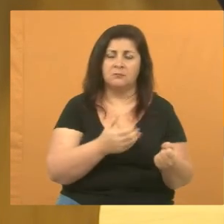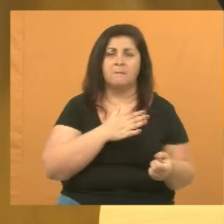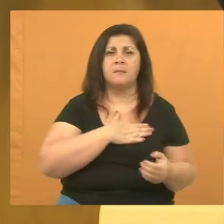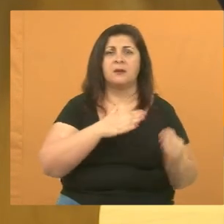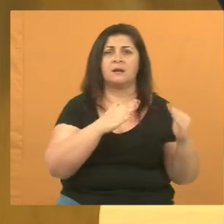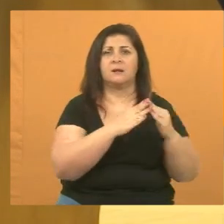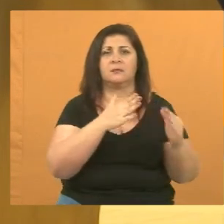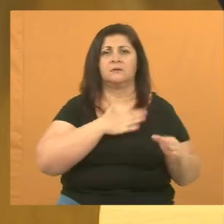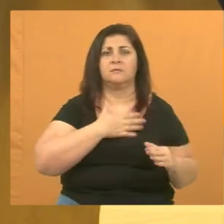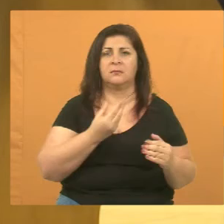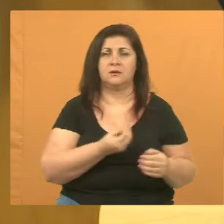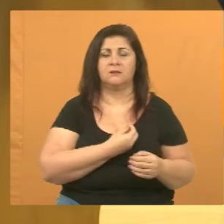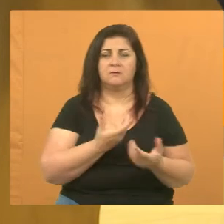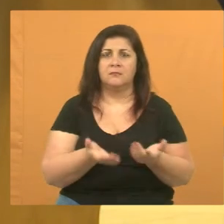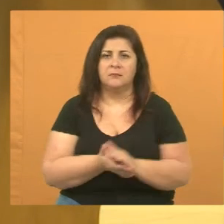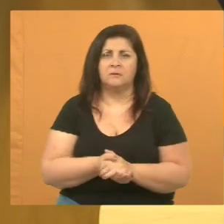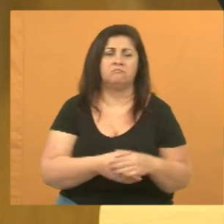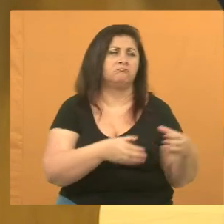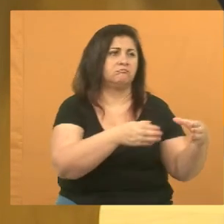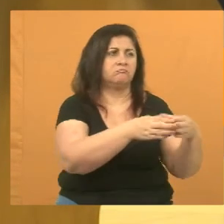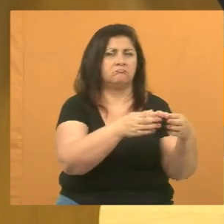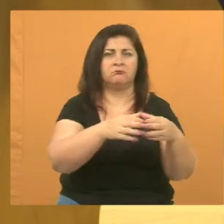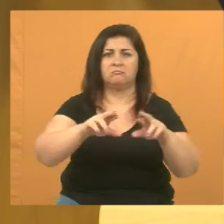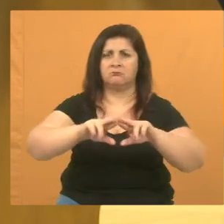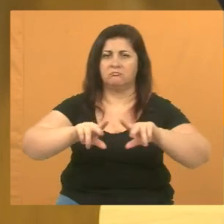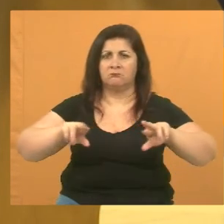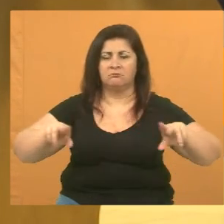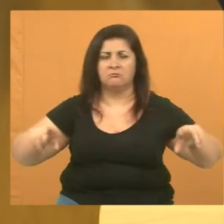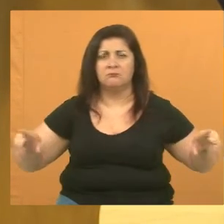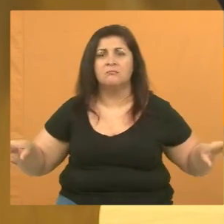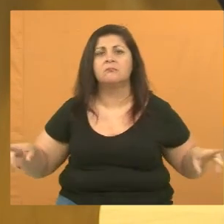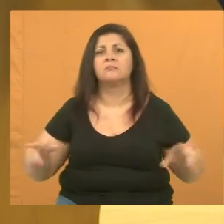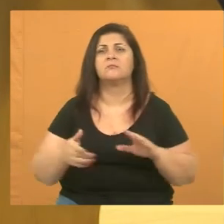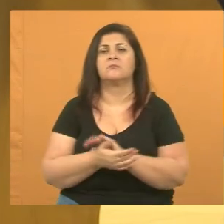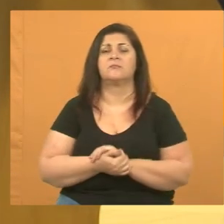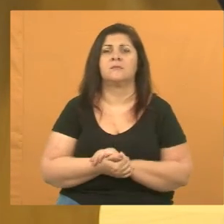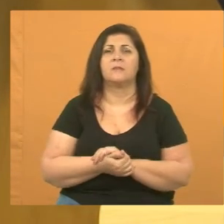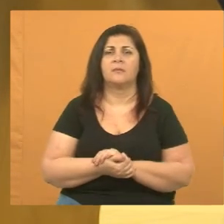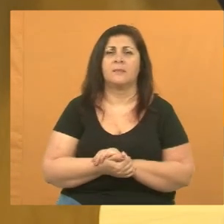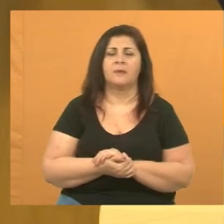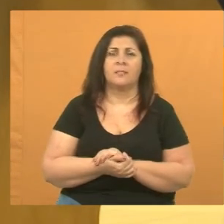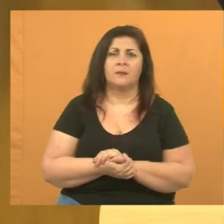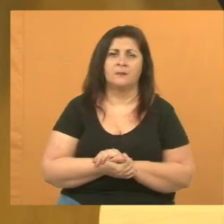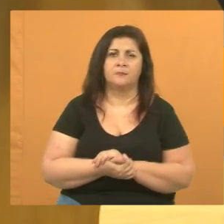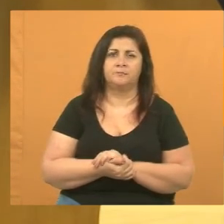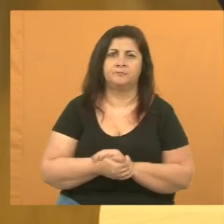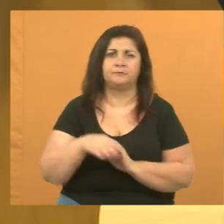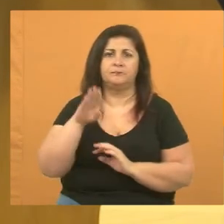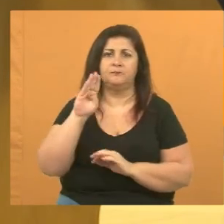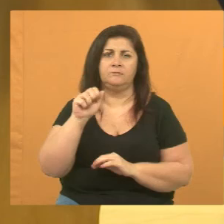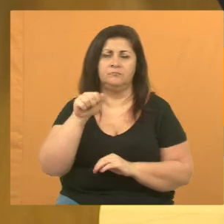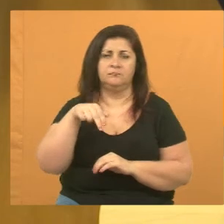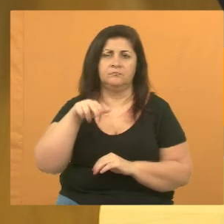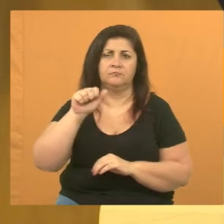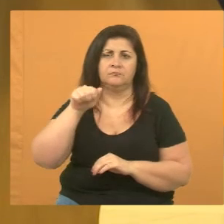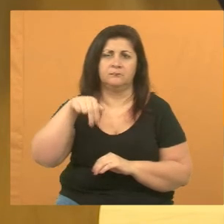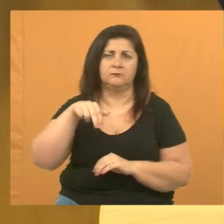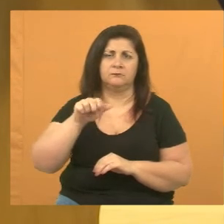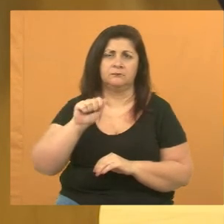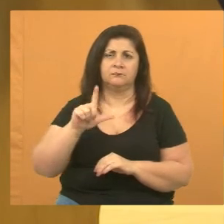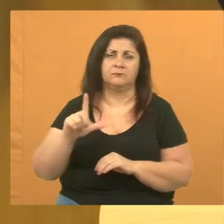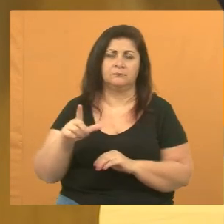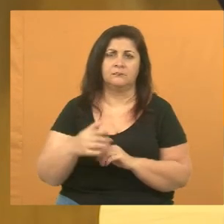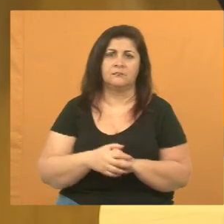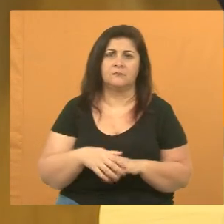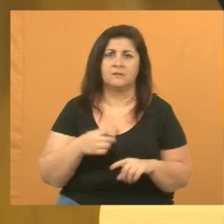Minha Vida, né? O bairro do Poço, onde sofriam enchentes, o Bananal, que foram despejados por conta de